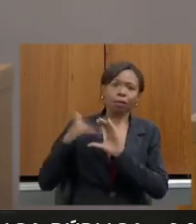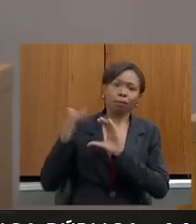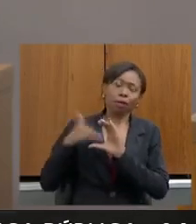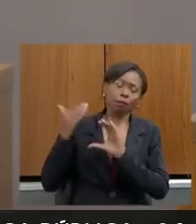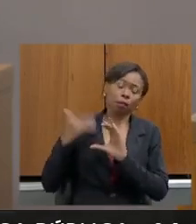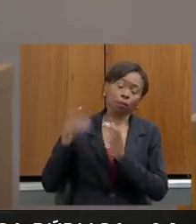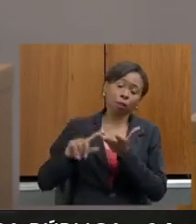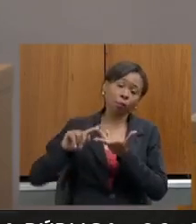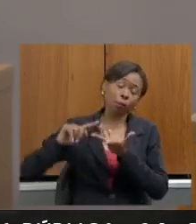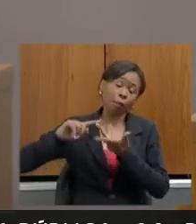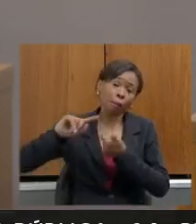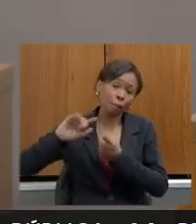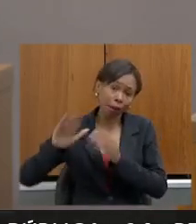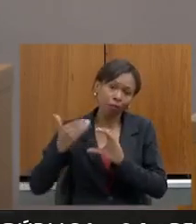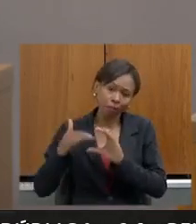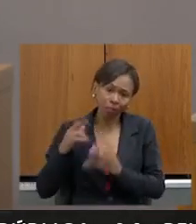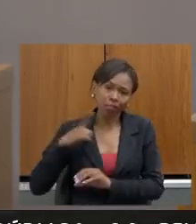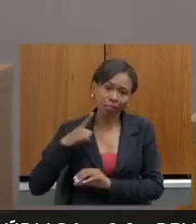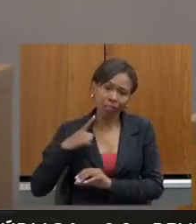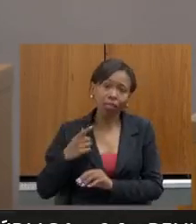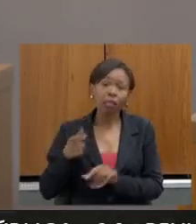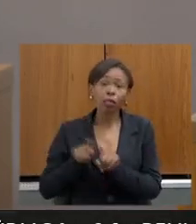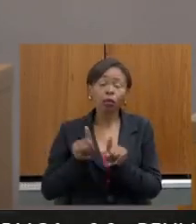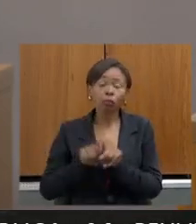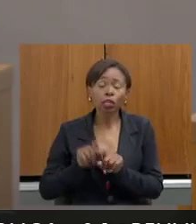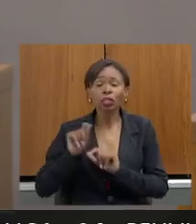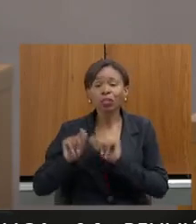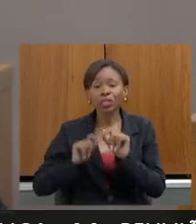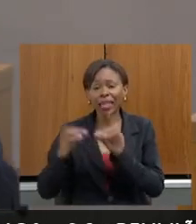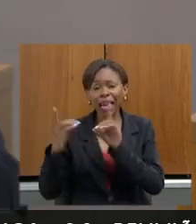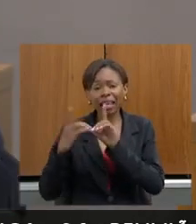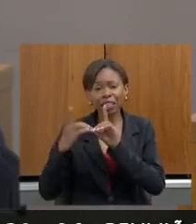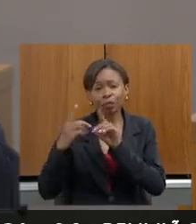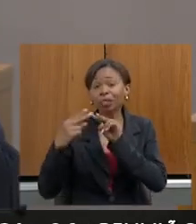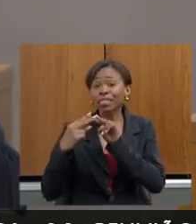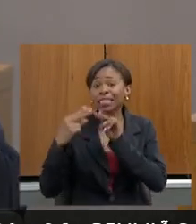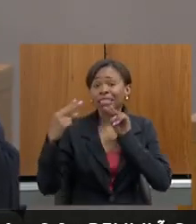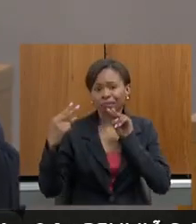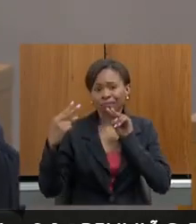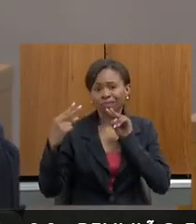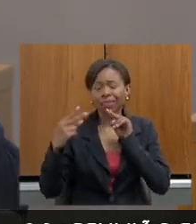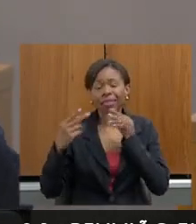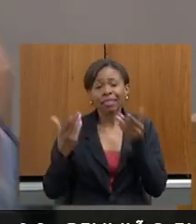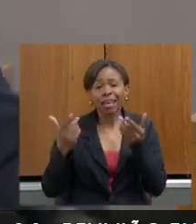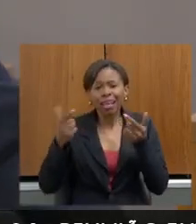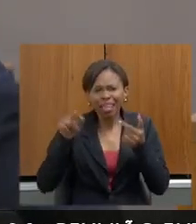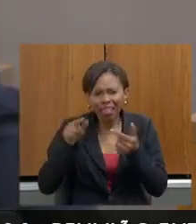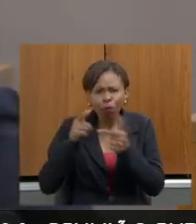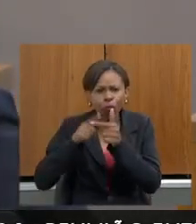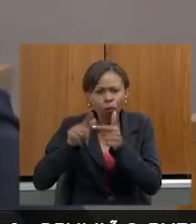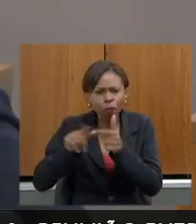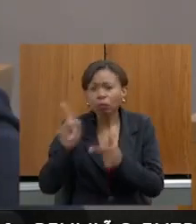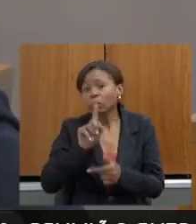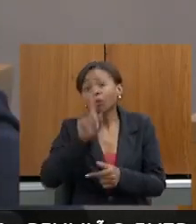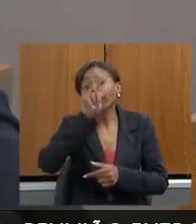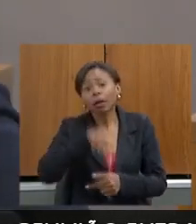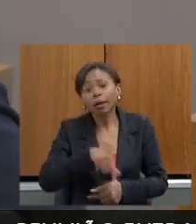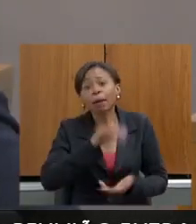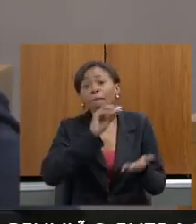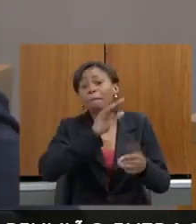e falando também do plantão digital eu não acho que seja o problema problema efetivo